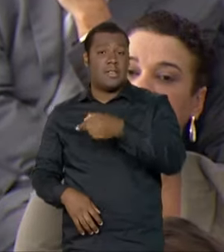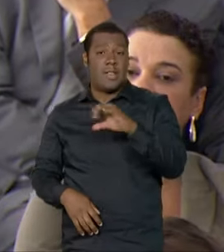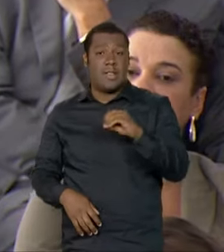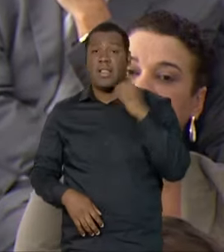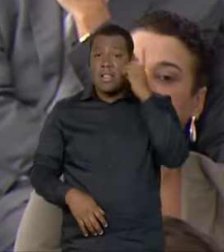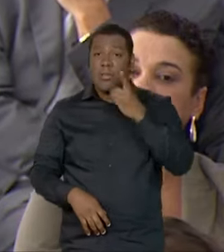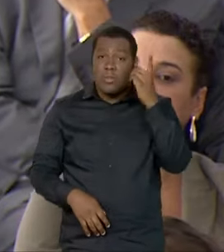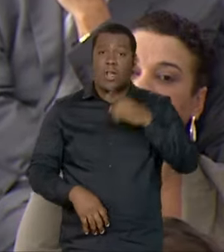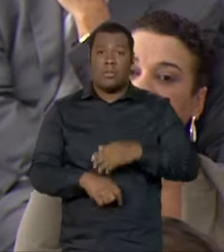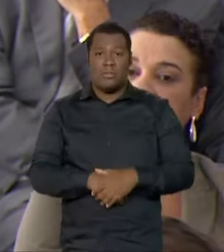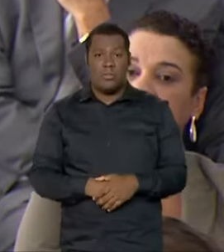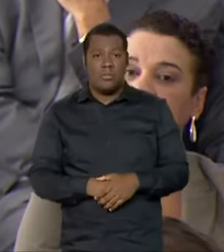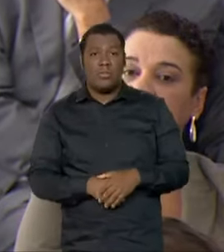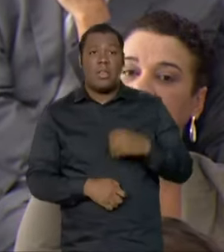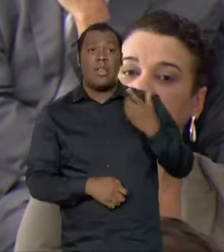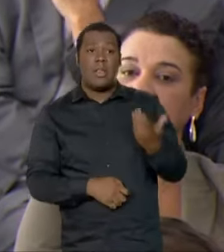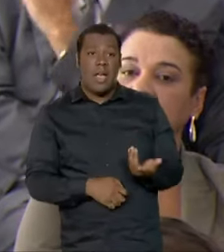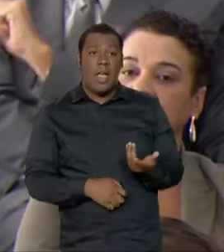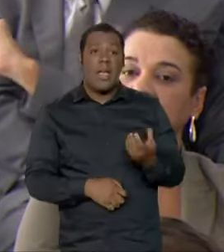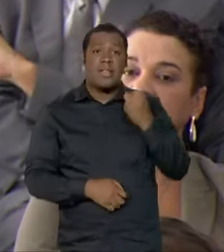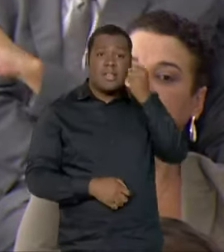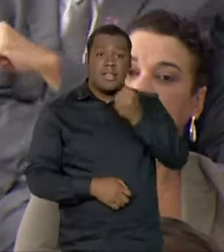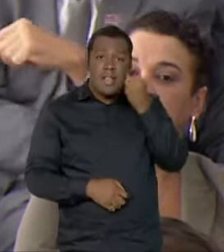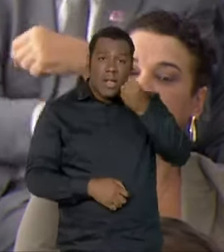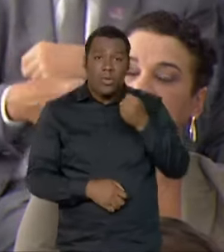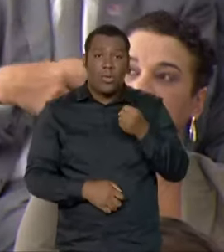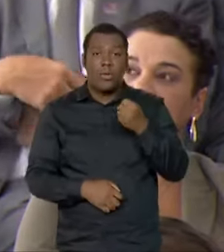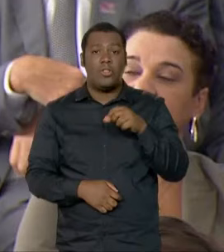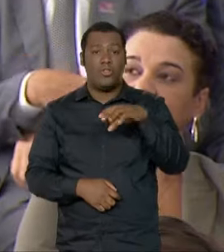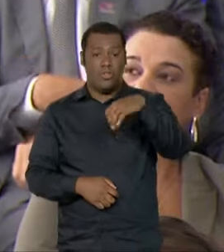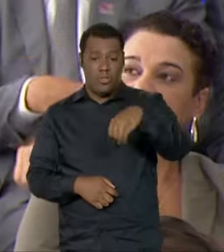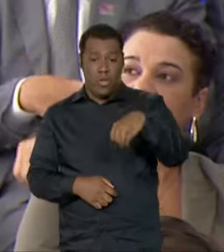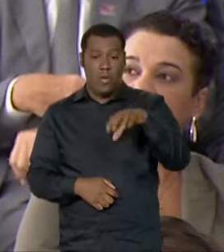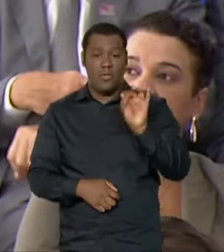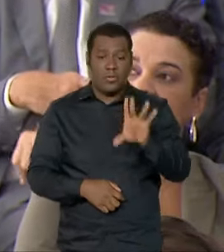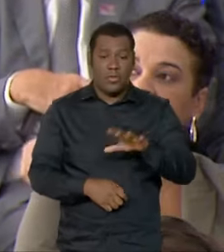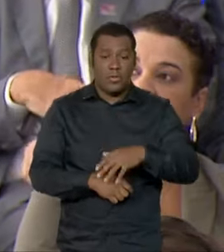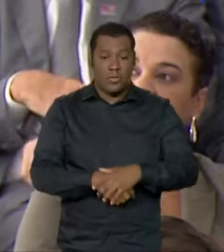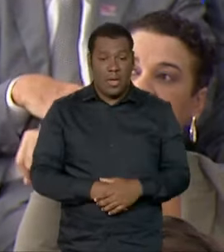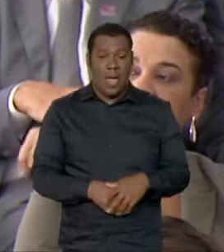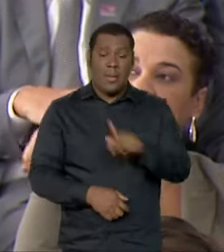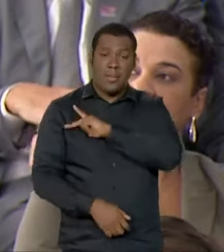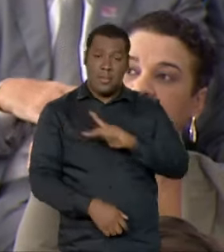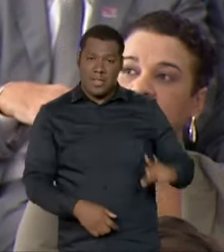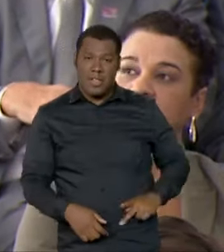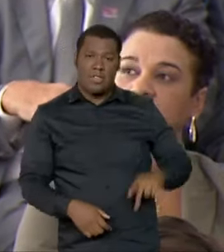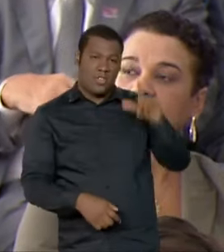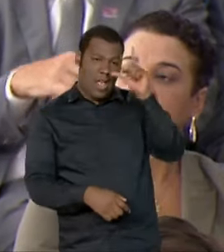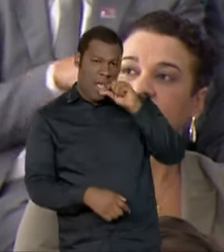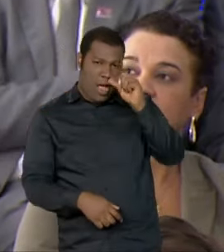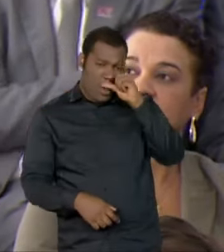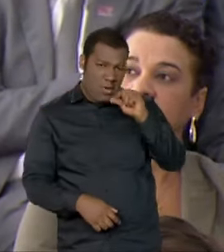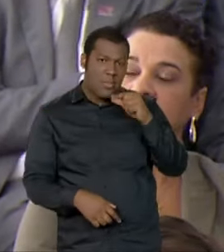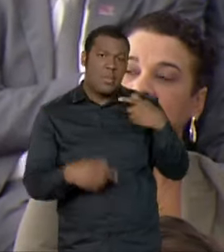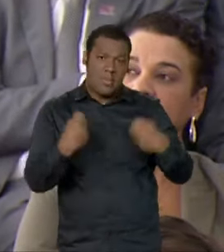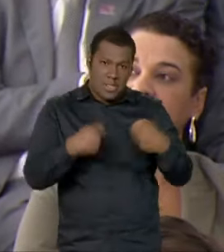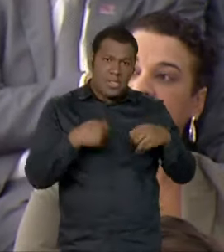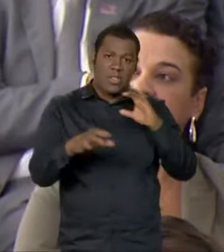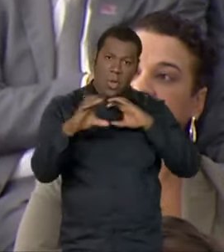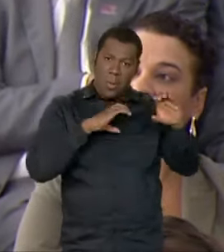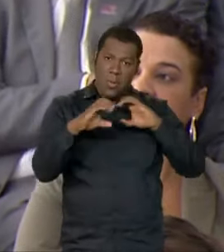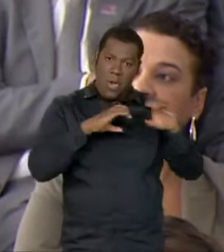tem 9 senadores em 81. Isso significa que o Alckmin tem que ser mais ágil, tem que conversar mais, o Haddad tem